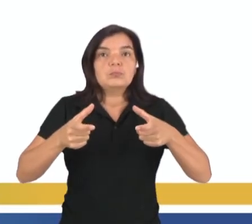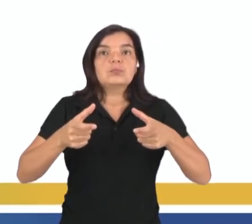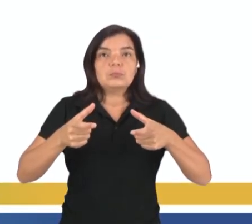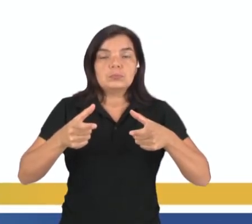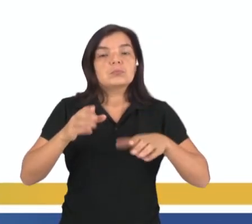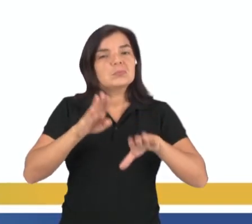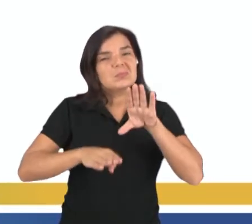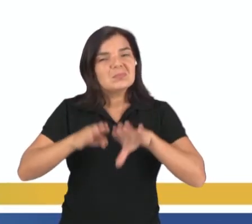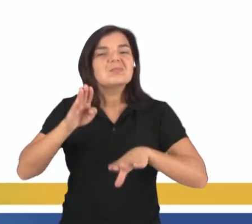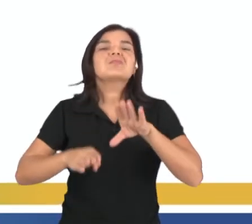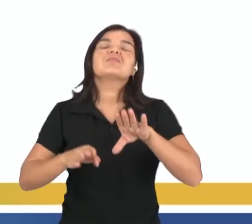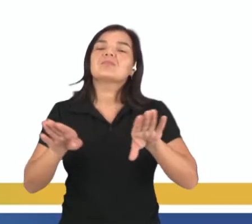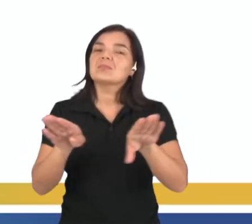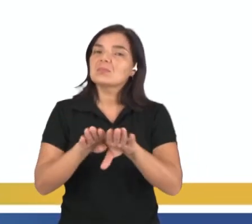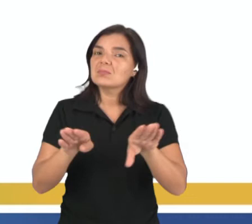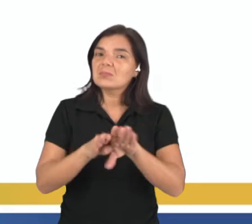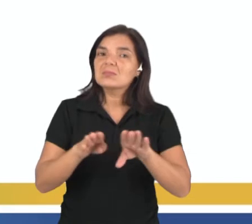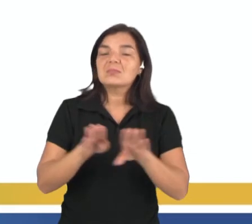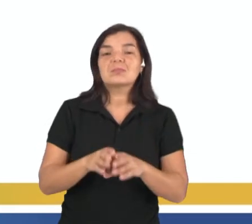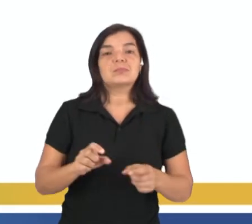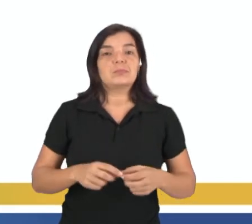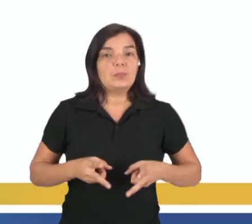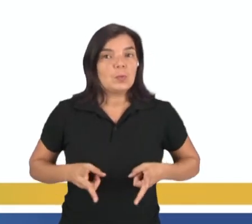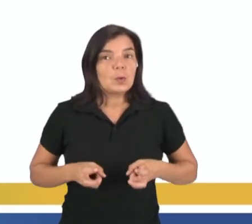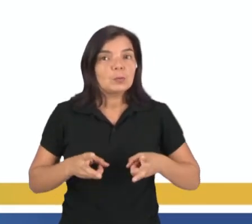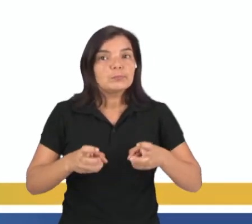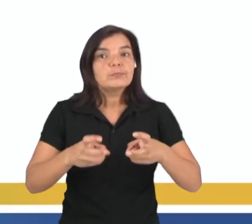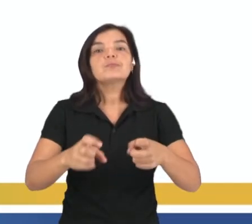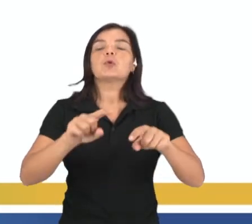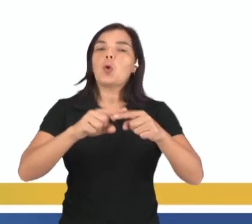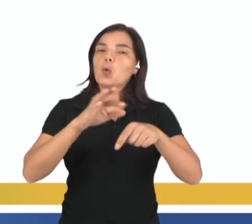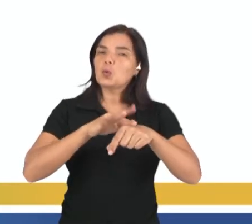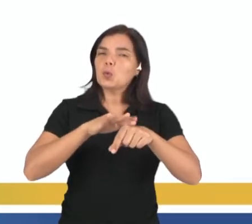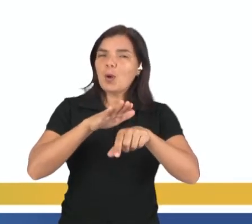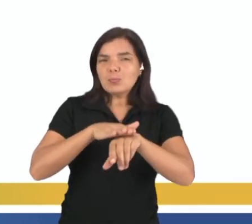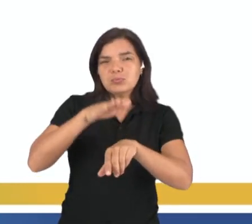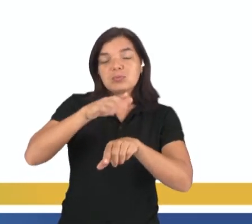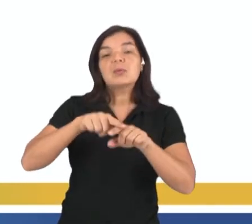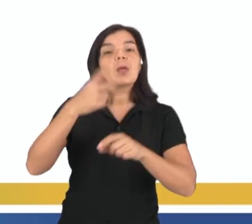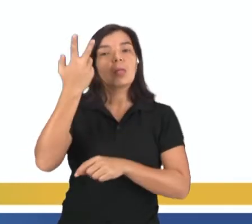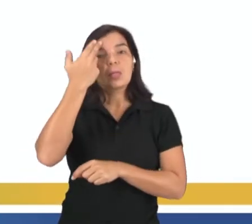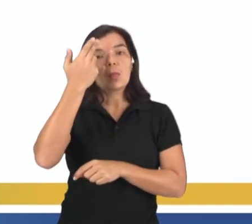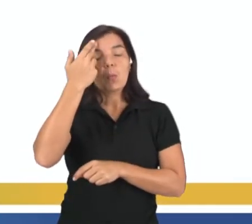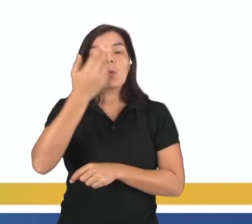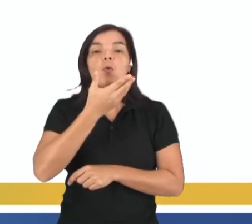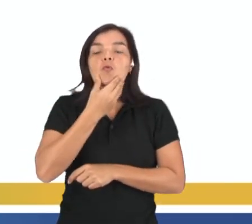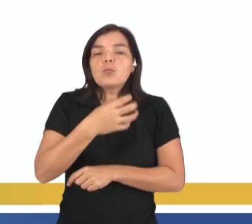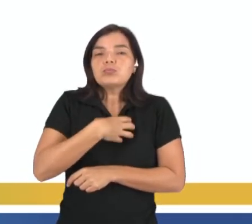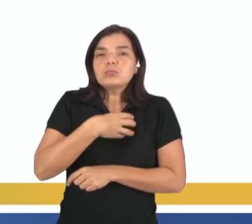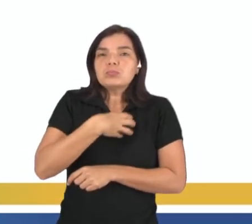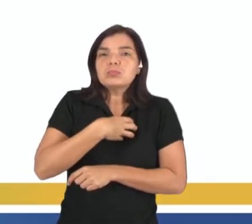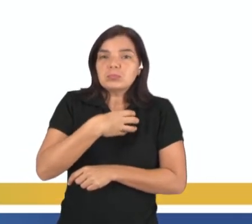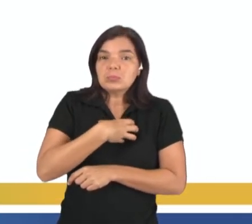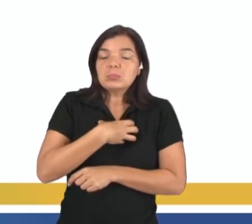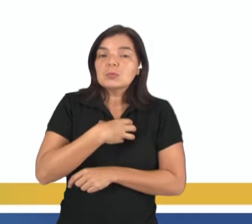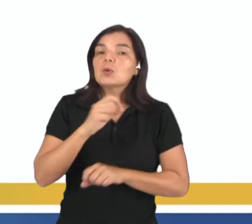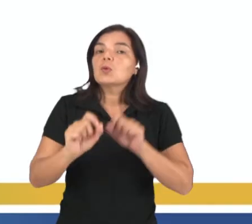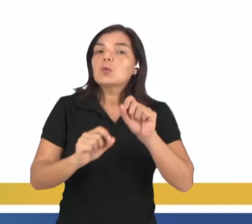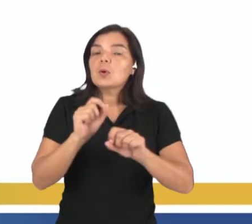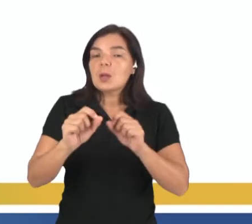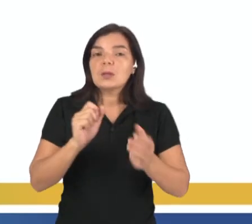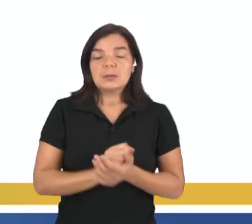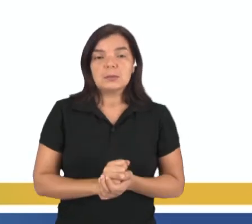próstata, às vezes pode estar relacionado a câncer ou a inflamação, e é comum o homem sentir um dos